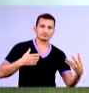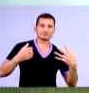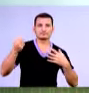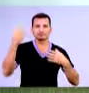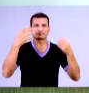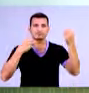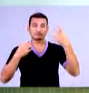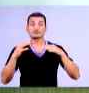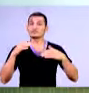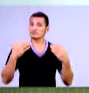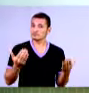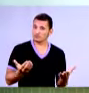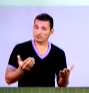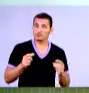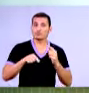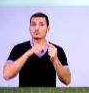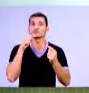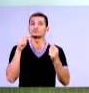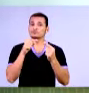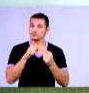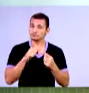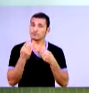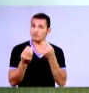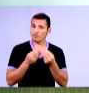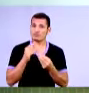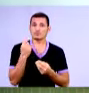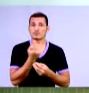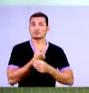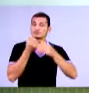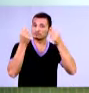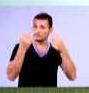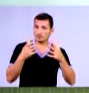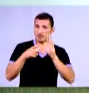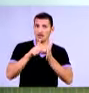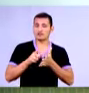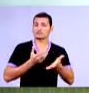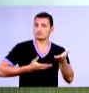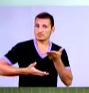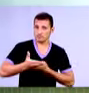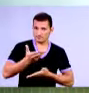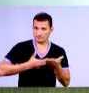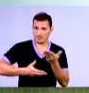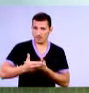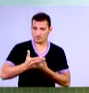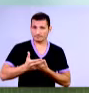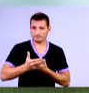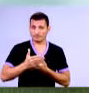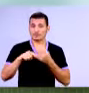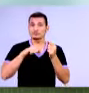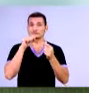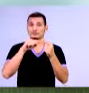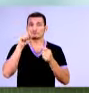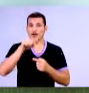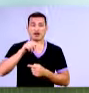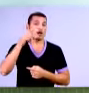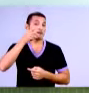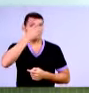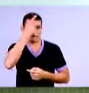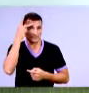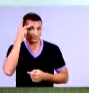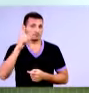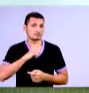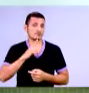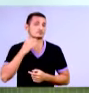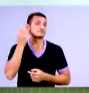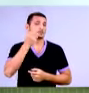Então a ideia, como nós falamos anteriormente sobre interatividade, a ideia aqui é que a pessoa tenha uma experiência de não